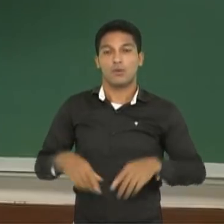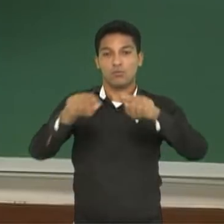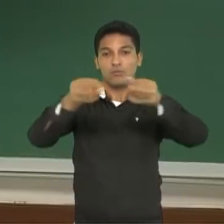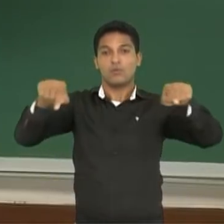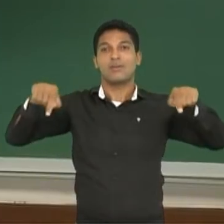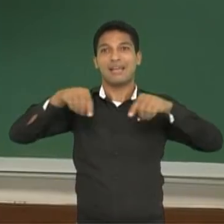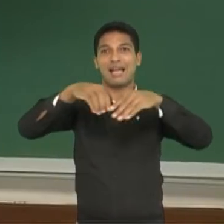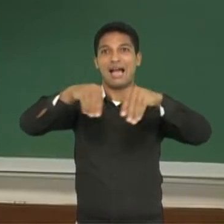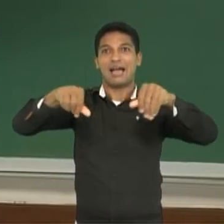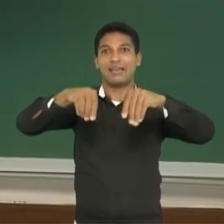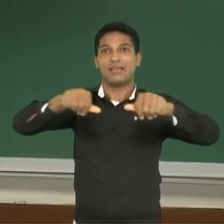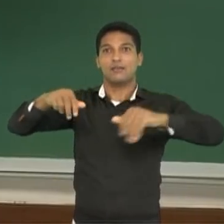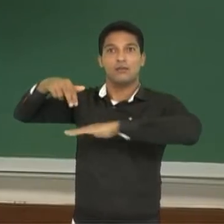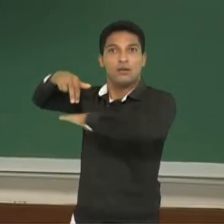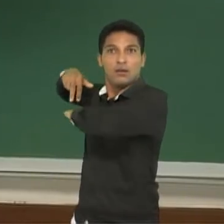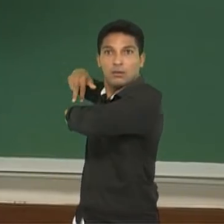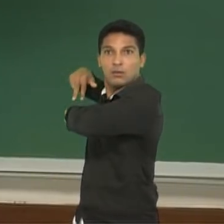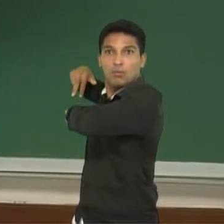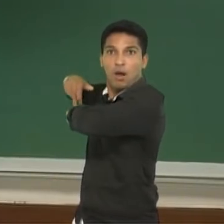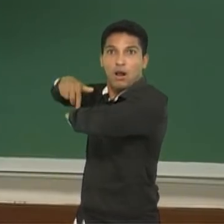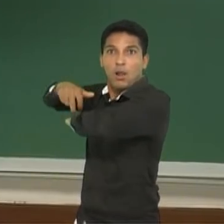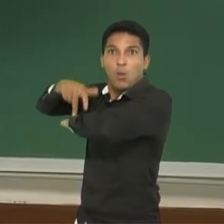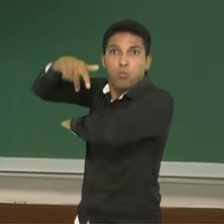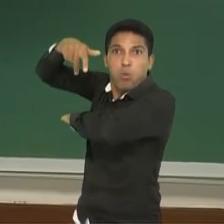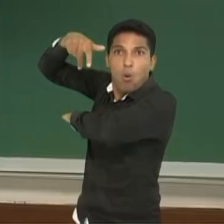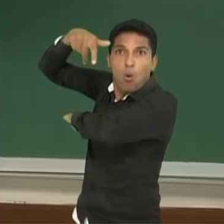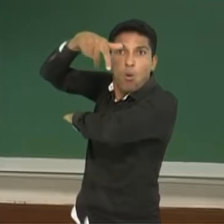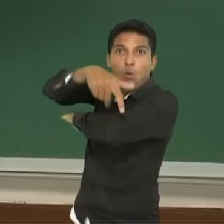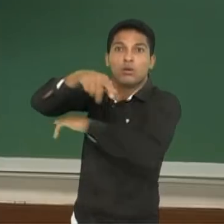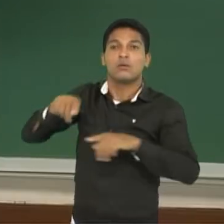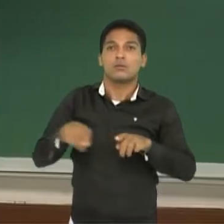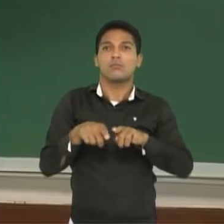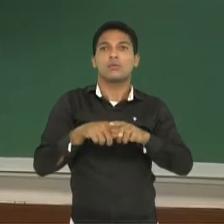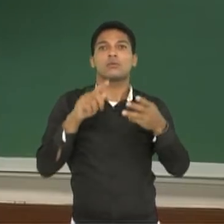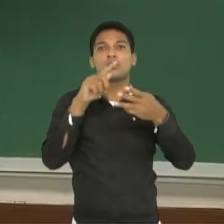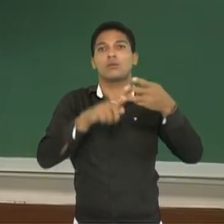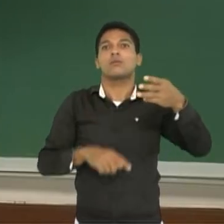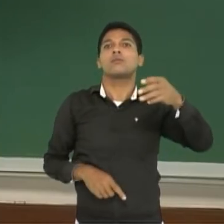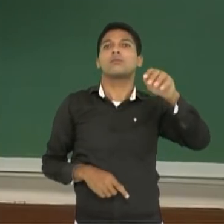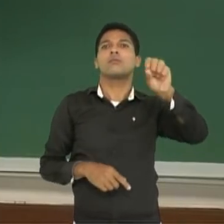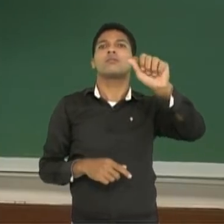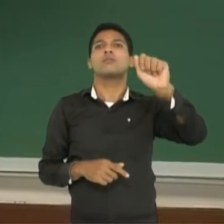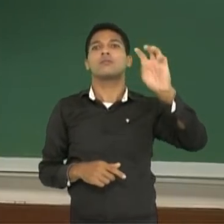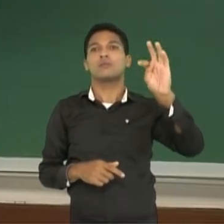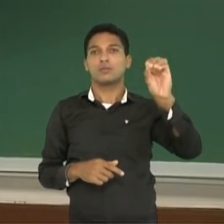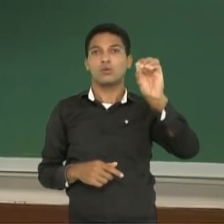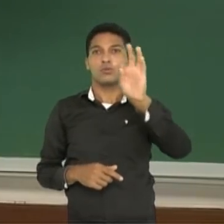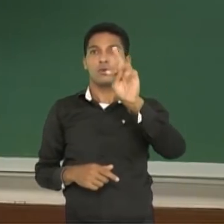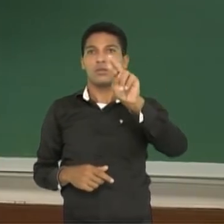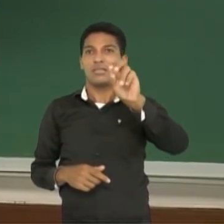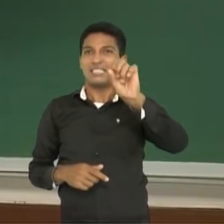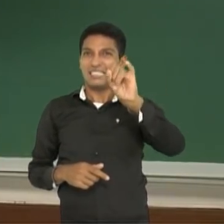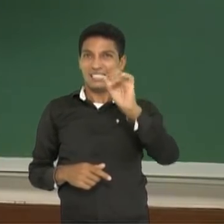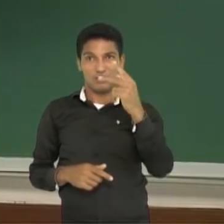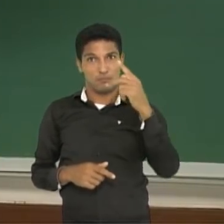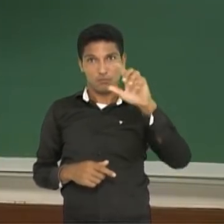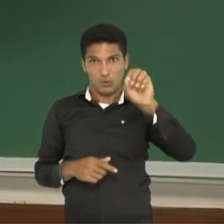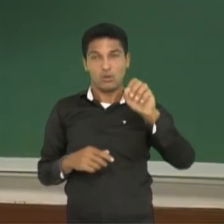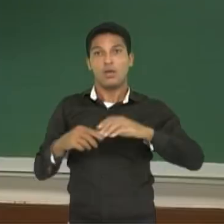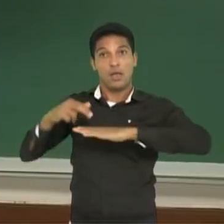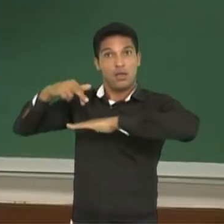areia, e no salto triplo, né, ele faz 3 passos, né, dentro desse salto. Então, os 4 tipos